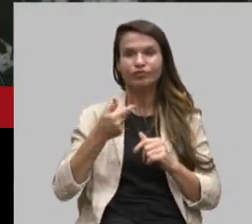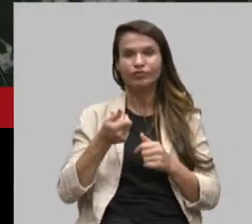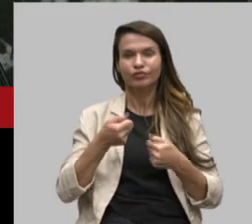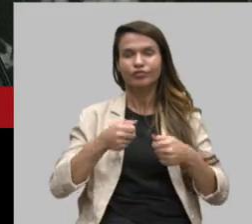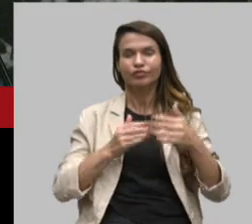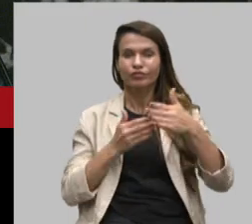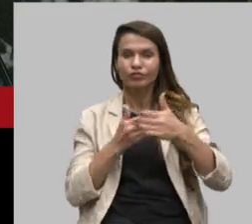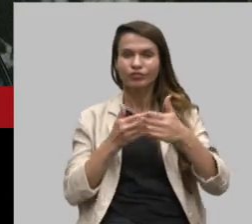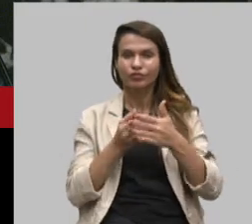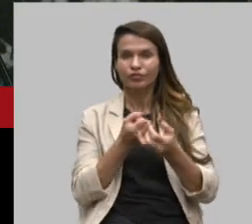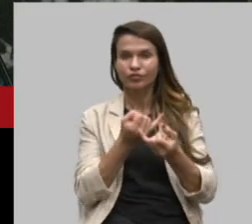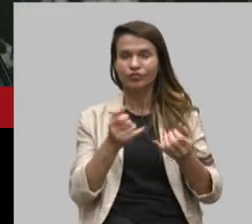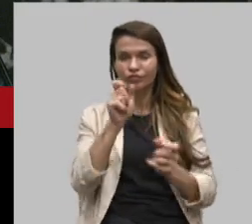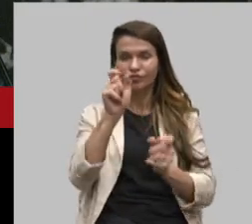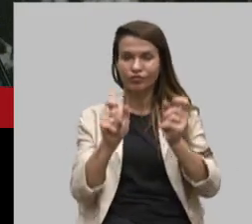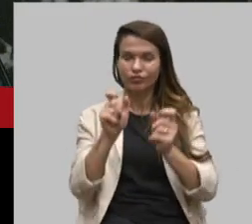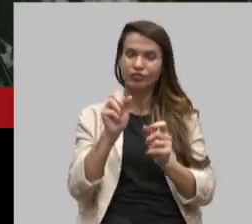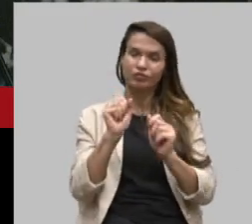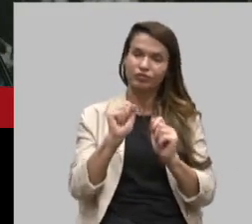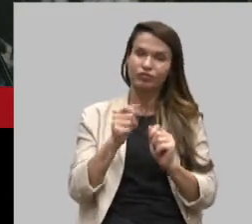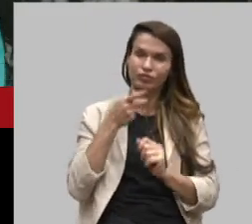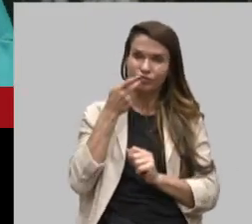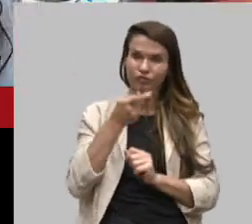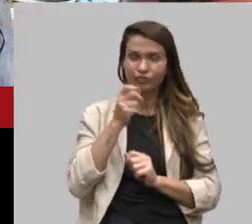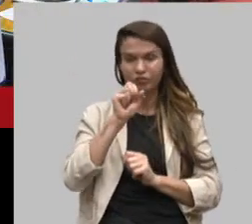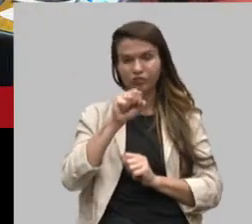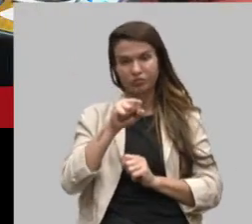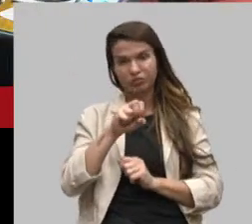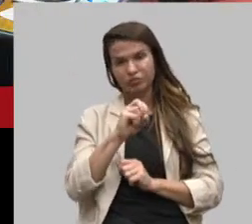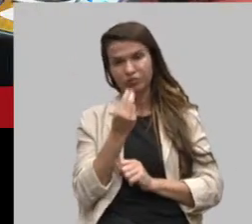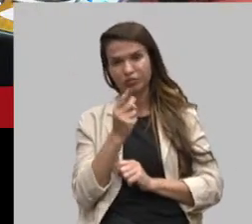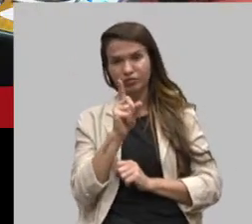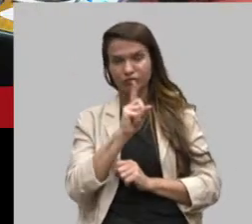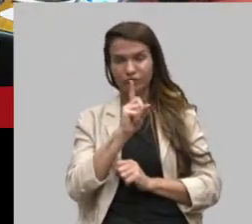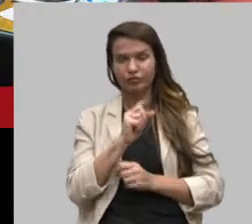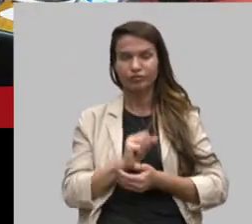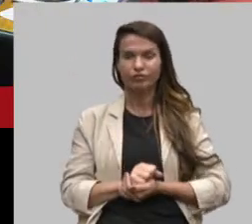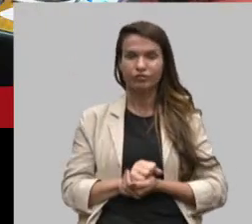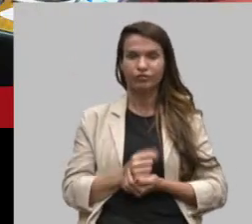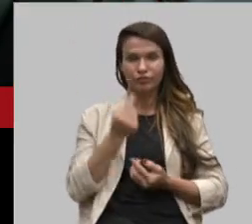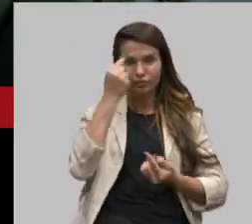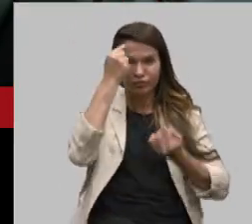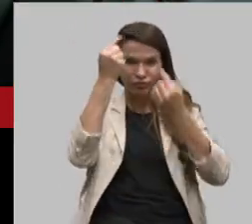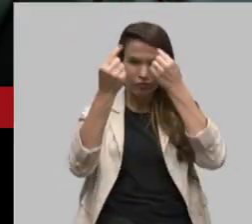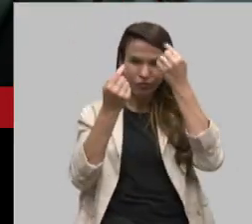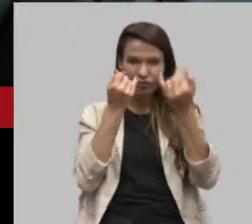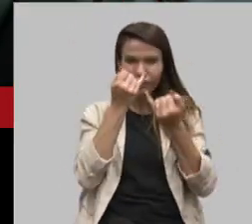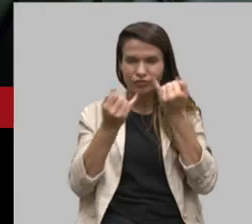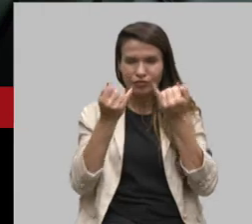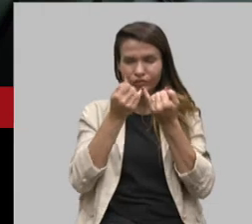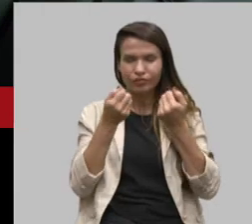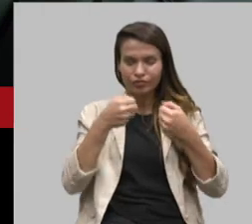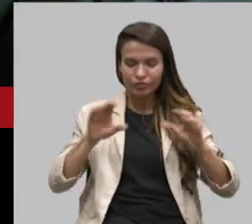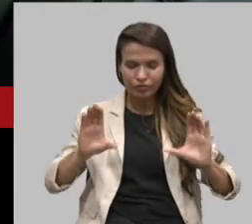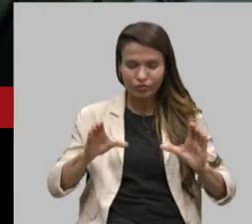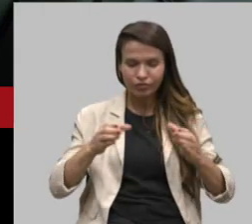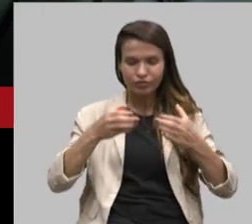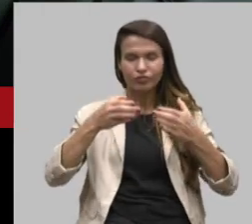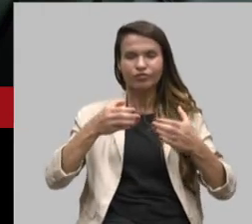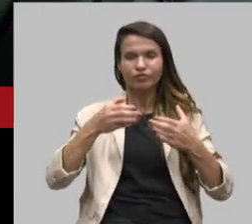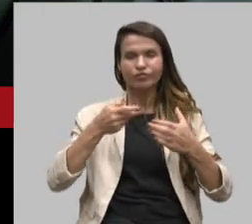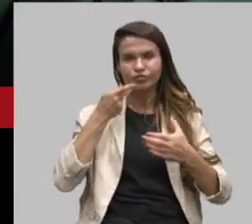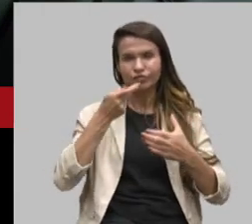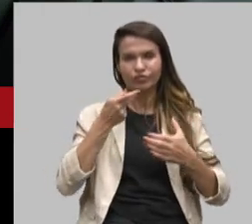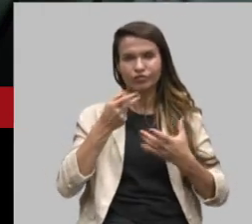pessoas poderão ou não falar as pessoas com ideias semelhantes tentem se juntar para poder falar de uma de uma forma